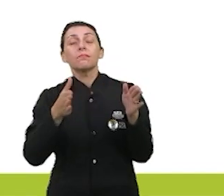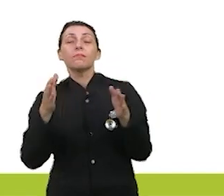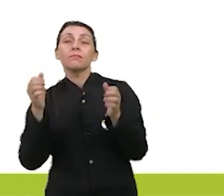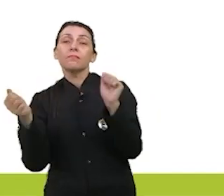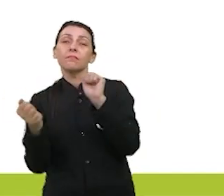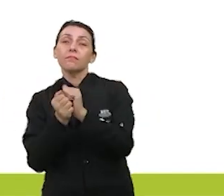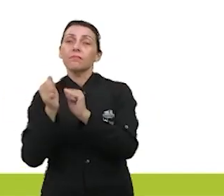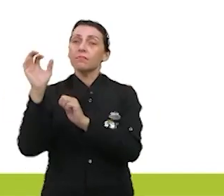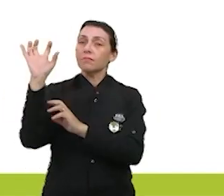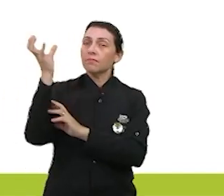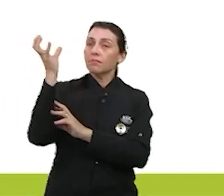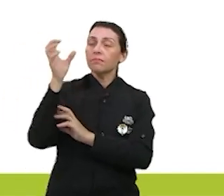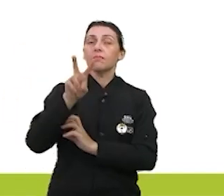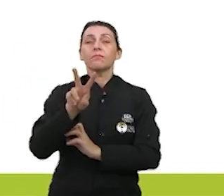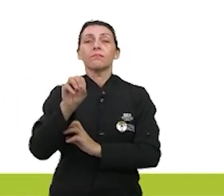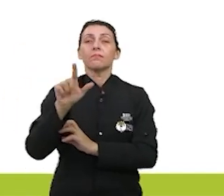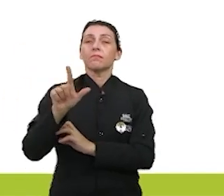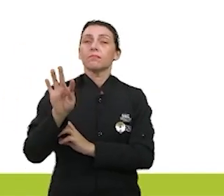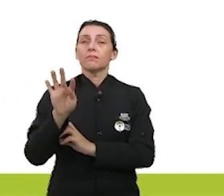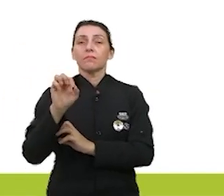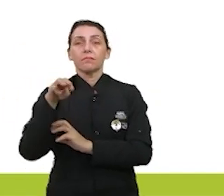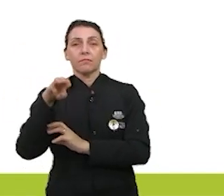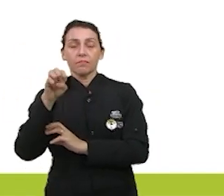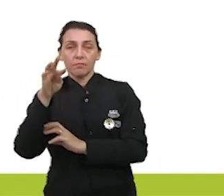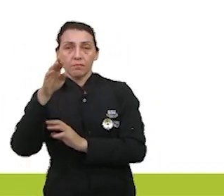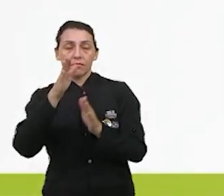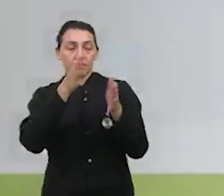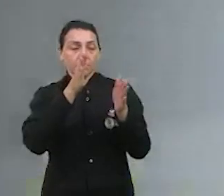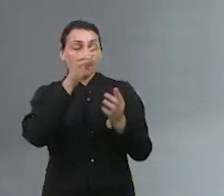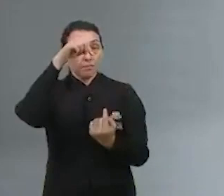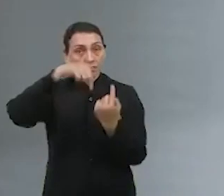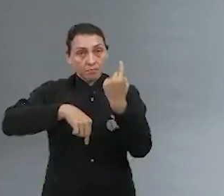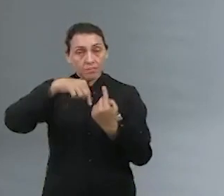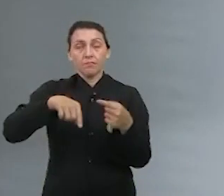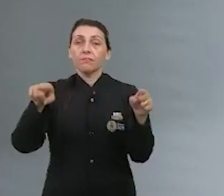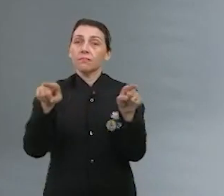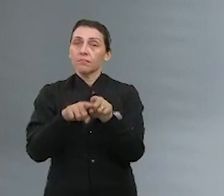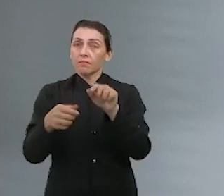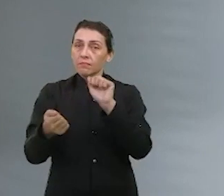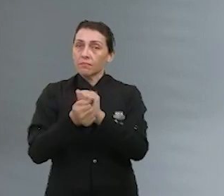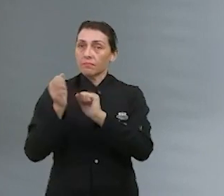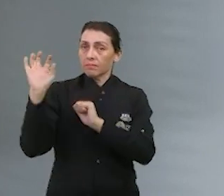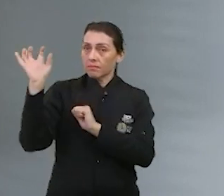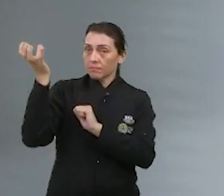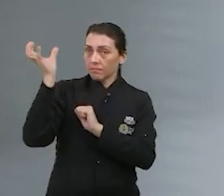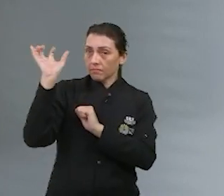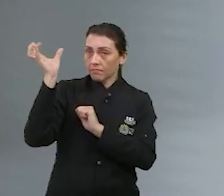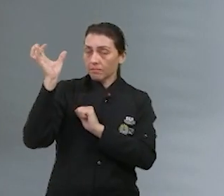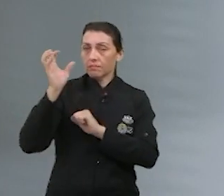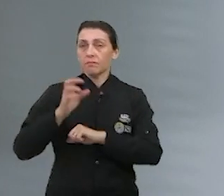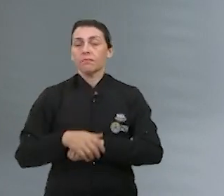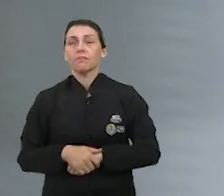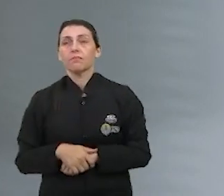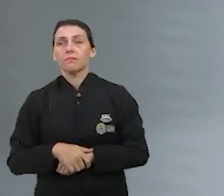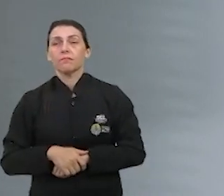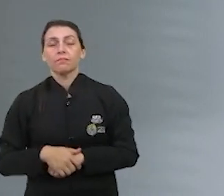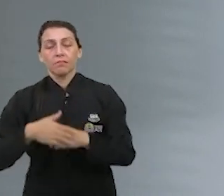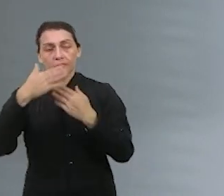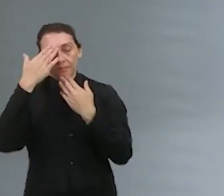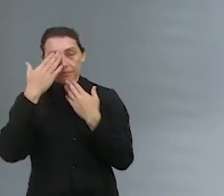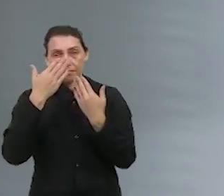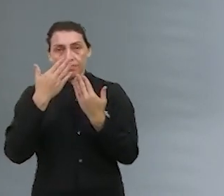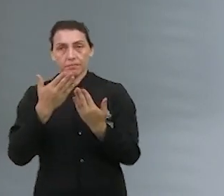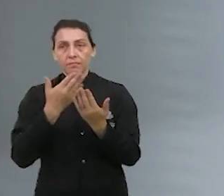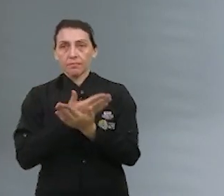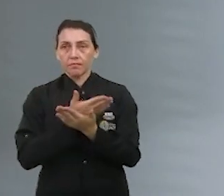lâmpada. E o voltímetro em paralelo também com a lâmpada, tá? Então, gente, eu venho aqui